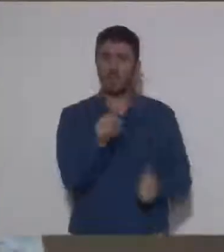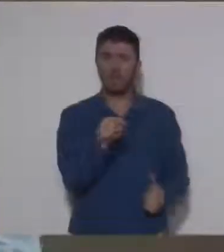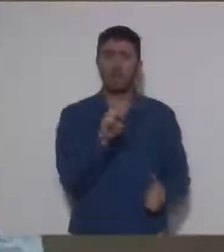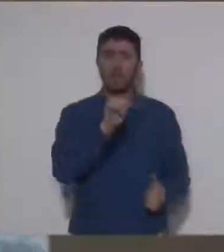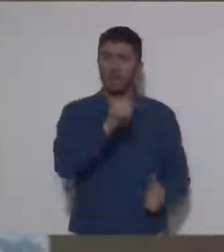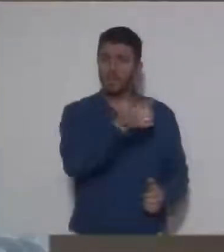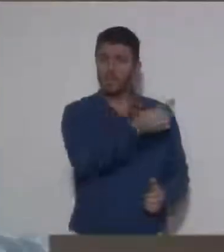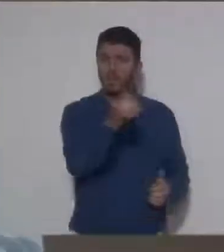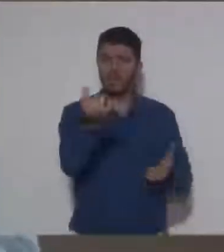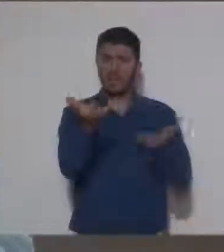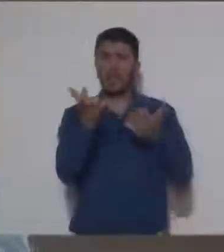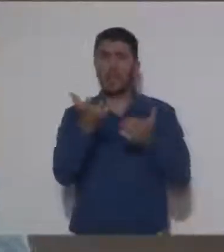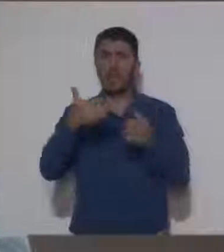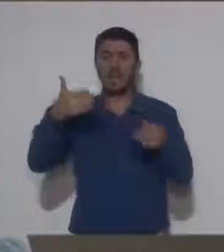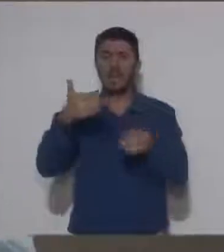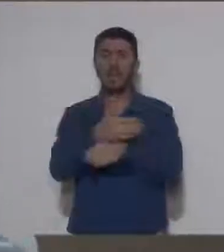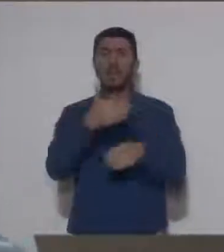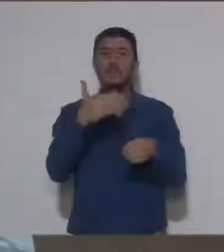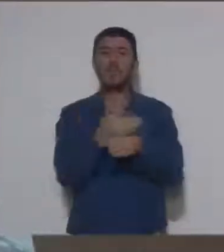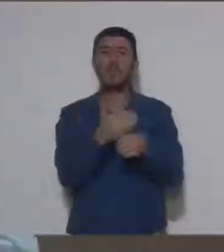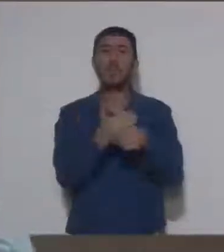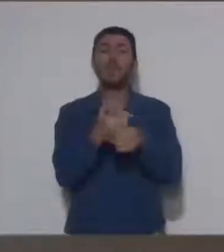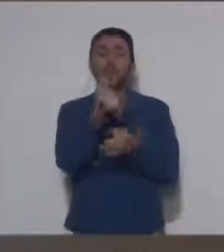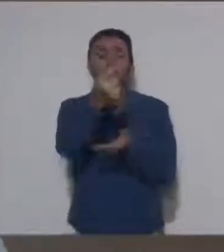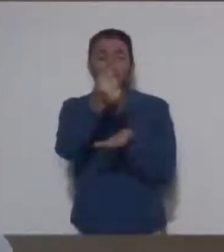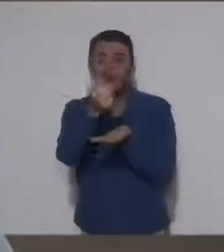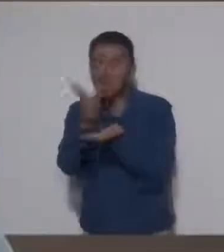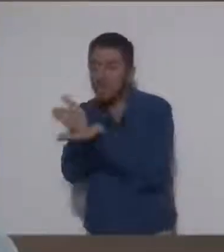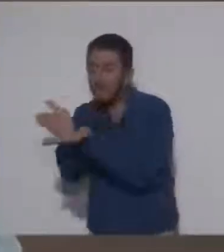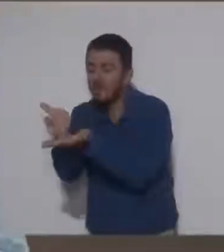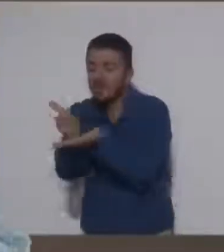da vaquinha eletrônica, como eles chamam, não é?